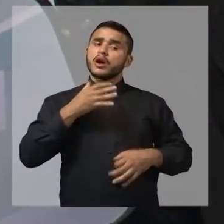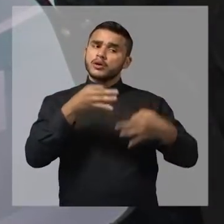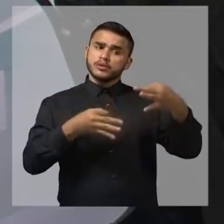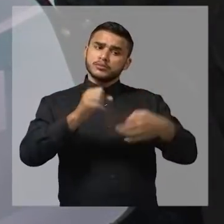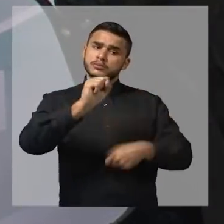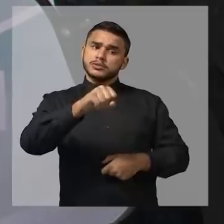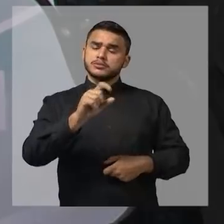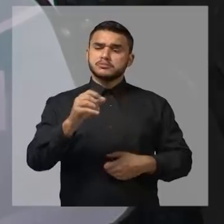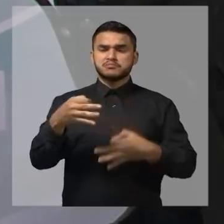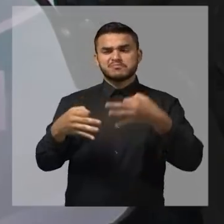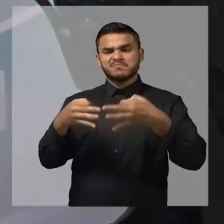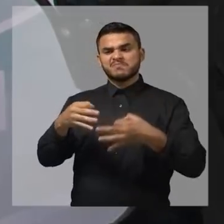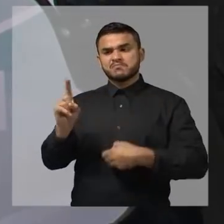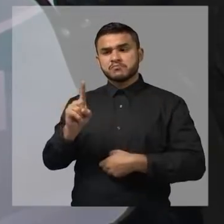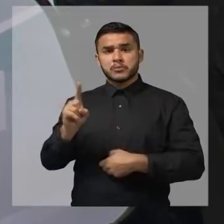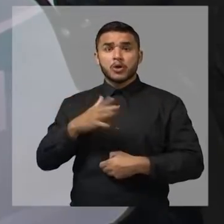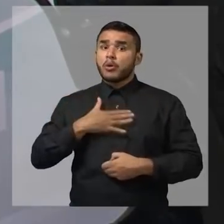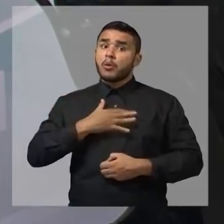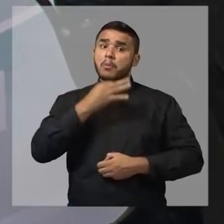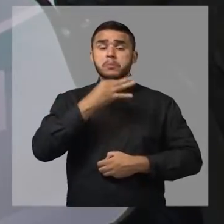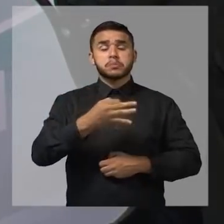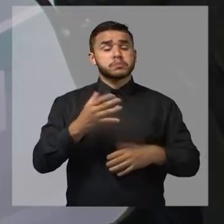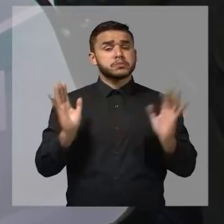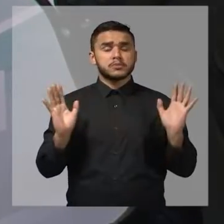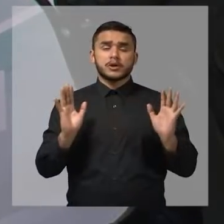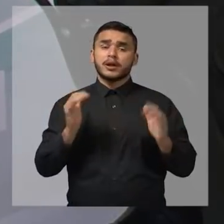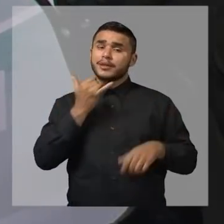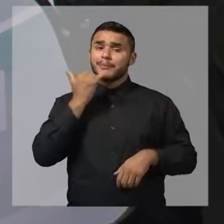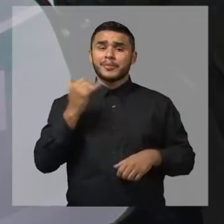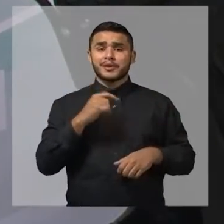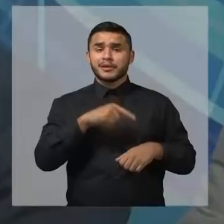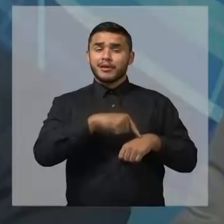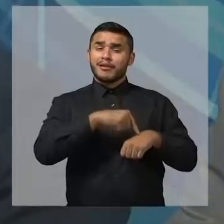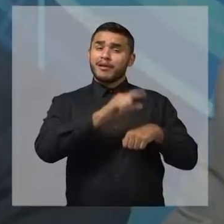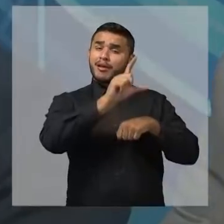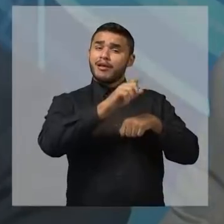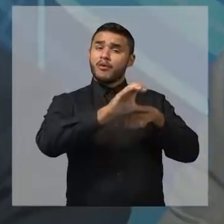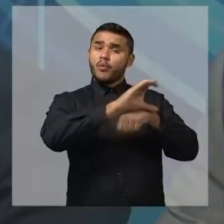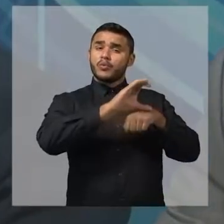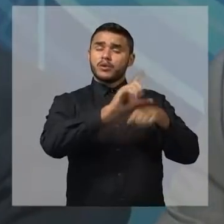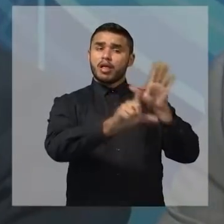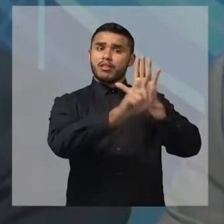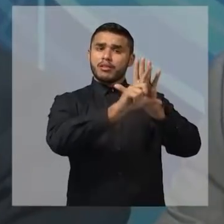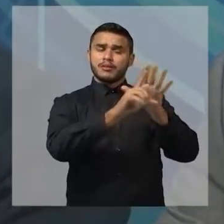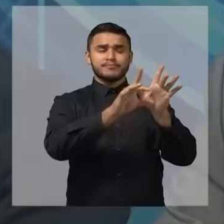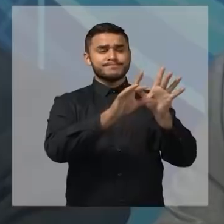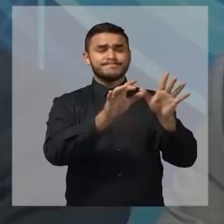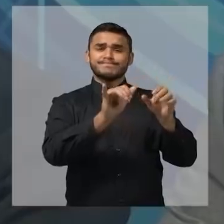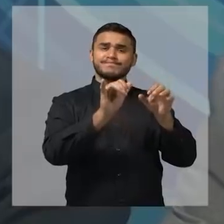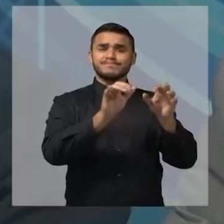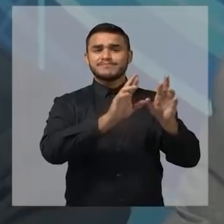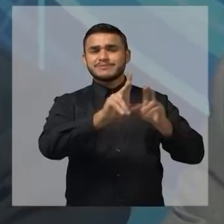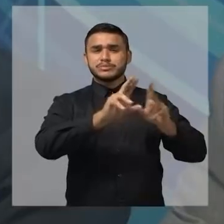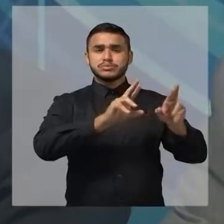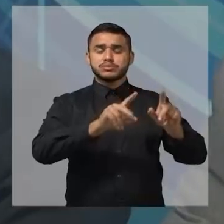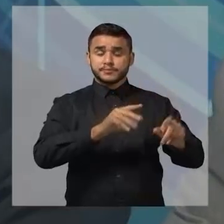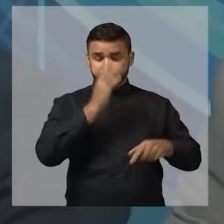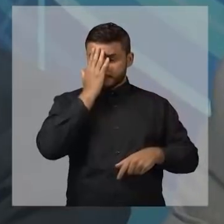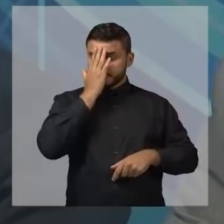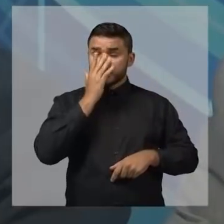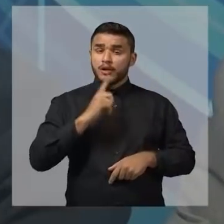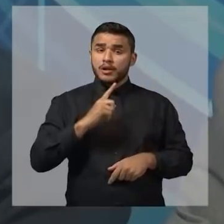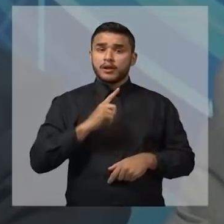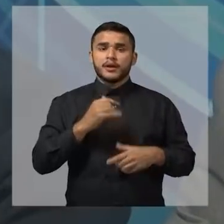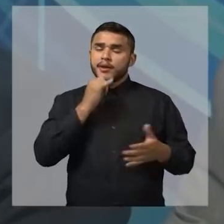há uma flexibilidade muito grande da lei e considerações de toda a ordem. Inclusive questões de ordem prática,